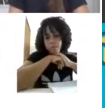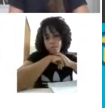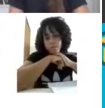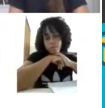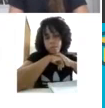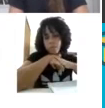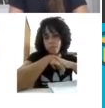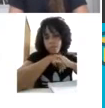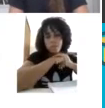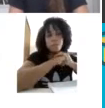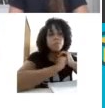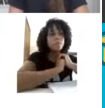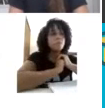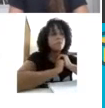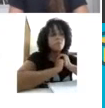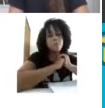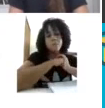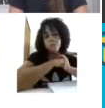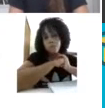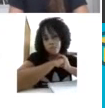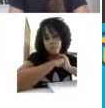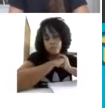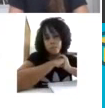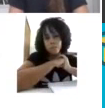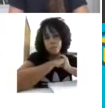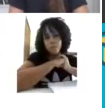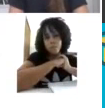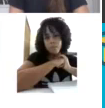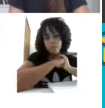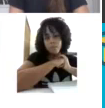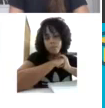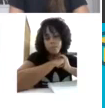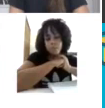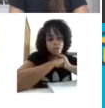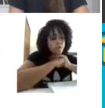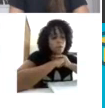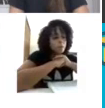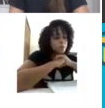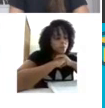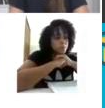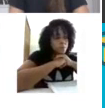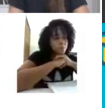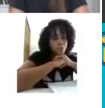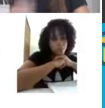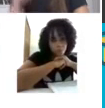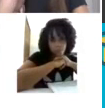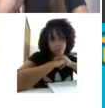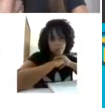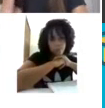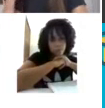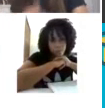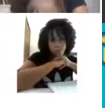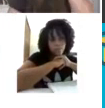trabalhadores e trabalhadoras da educação que estão dentro da UFBA. O impacto é muito grande. Então, a gente precisa fazer reflexões da importância que tem o